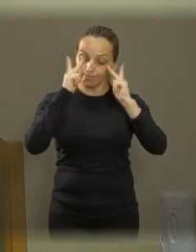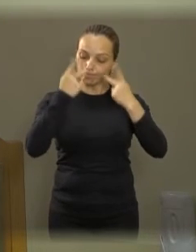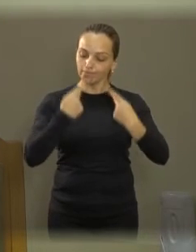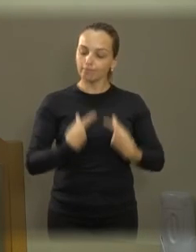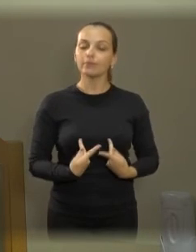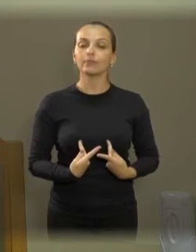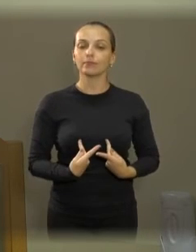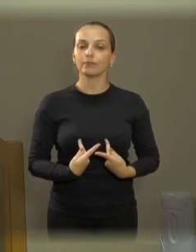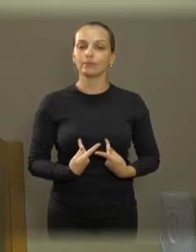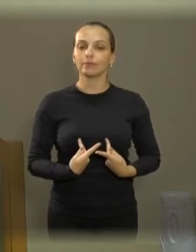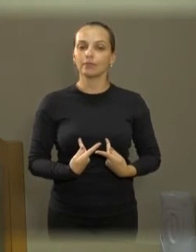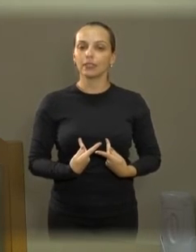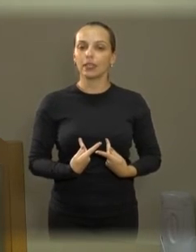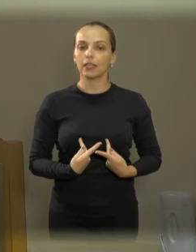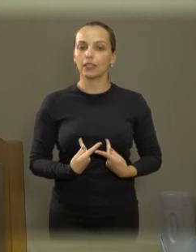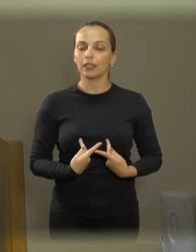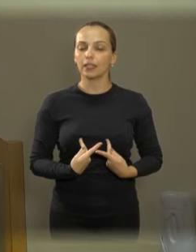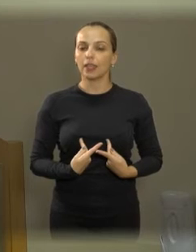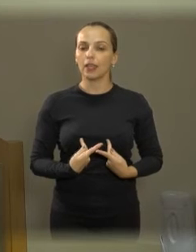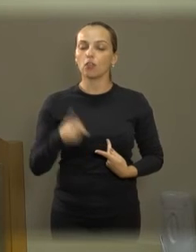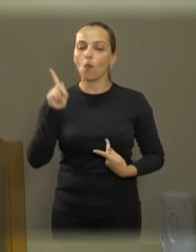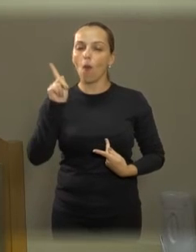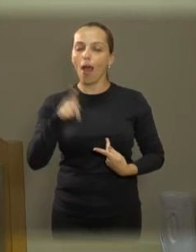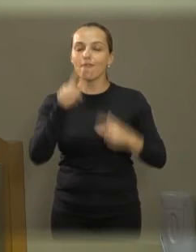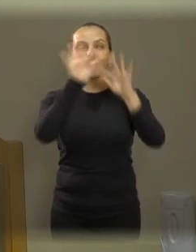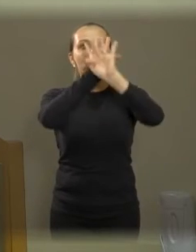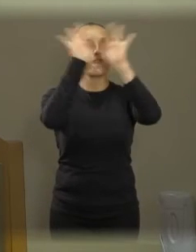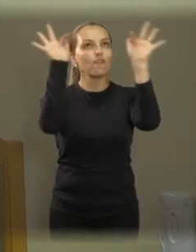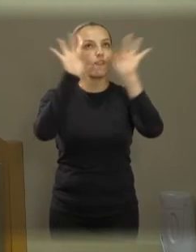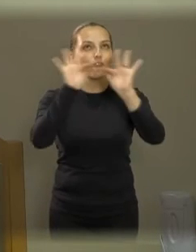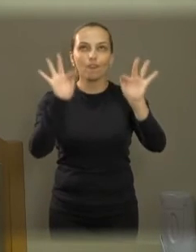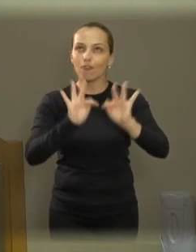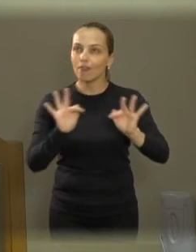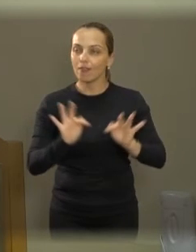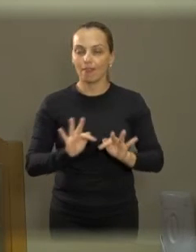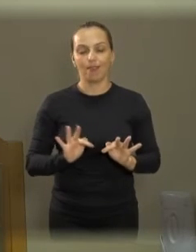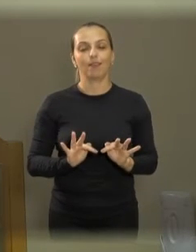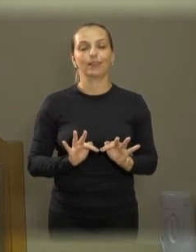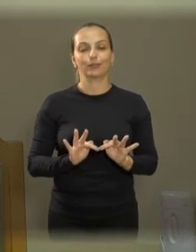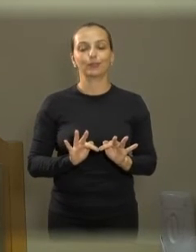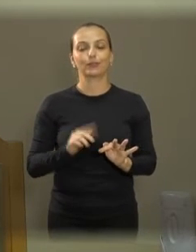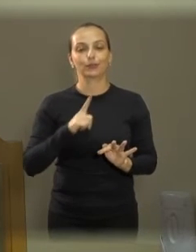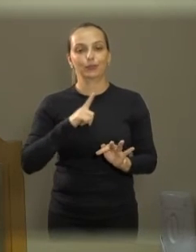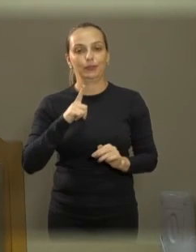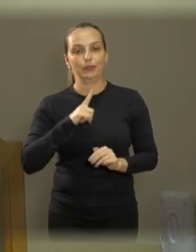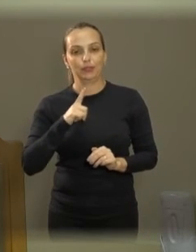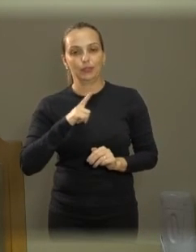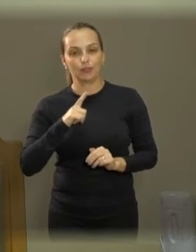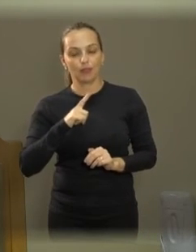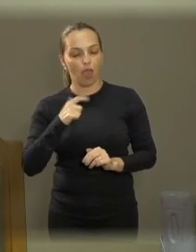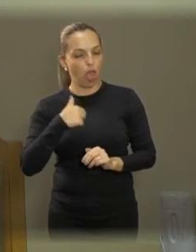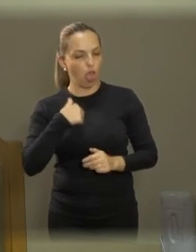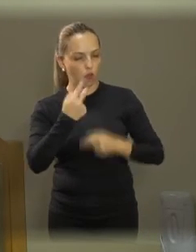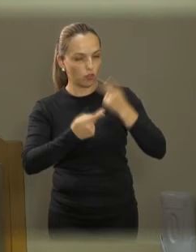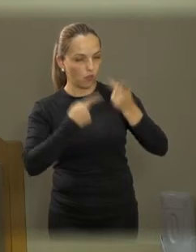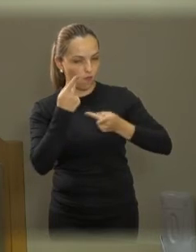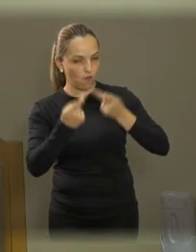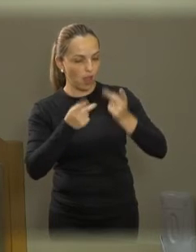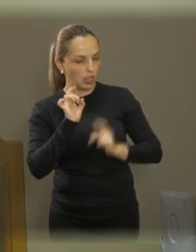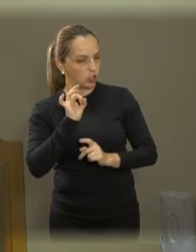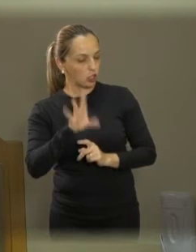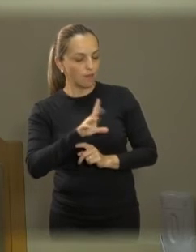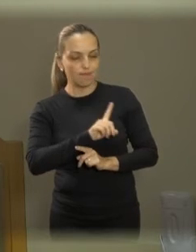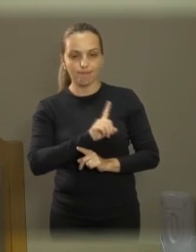né? Reconhecimento traz muita felicidade, né? E não sou eu que digo isso, né? Se